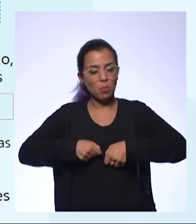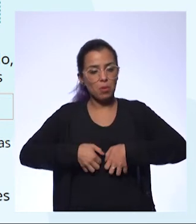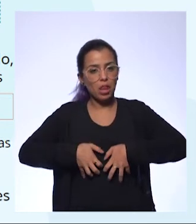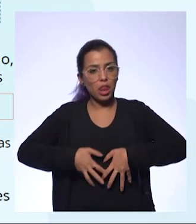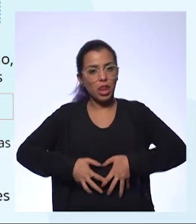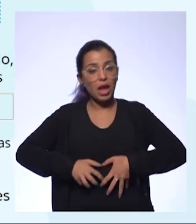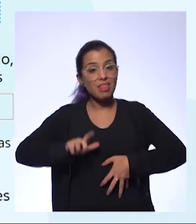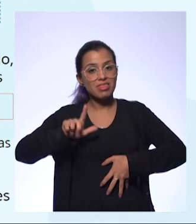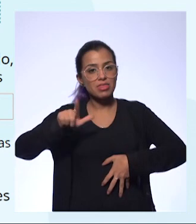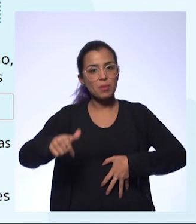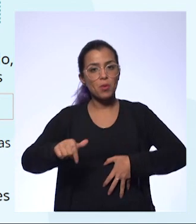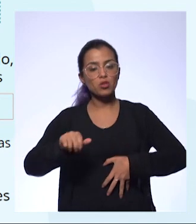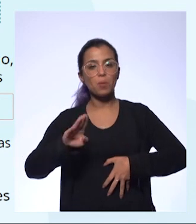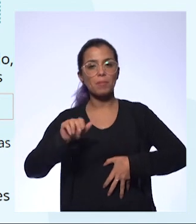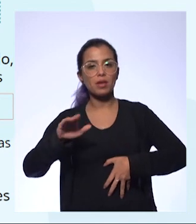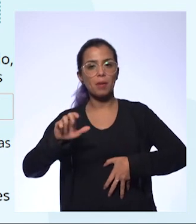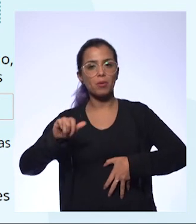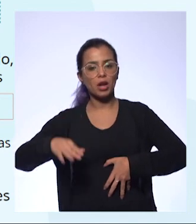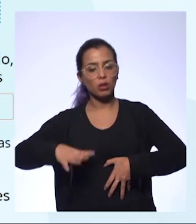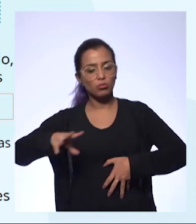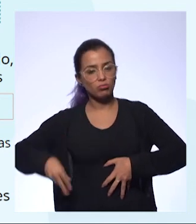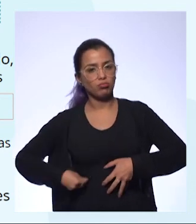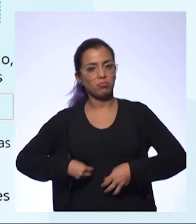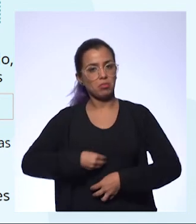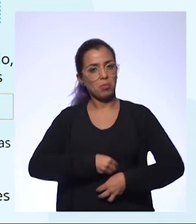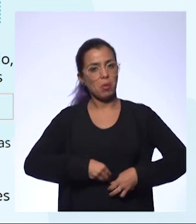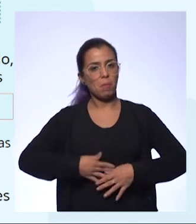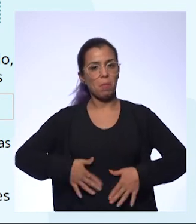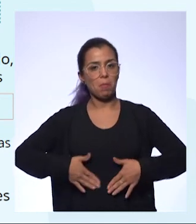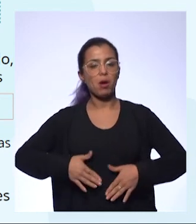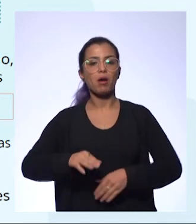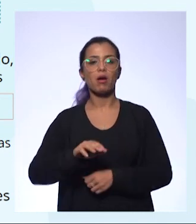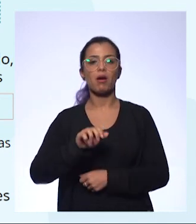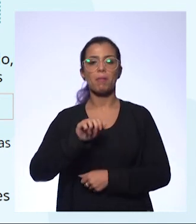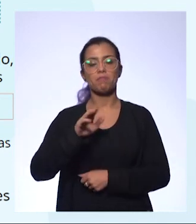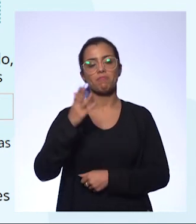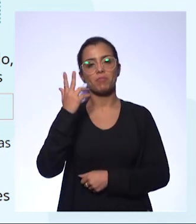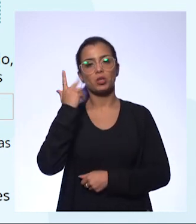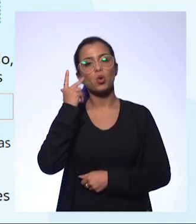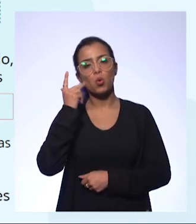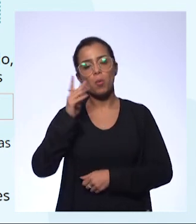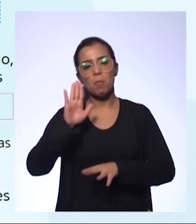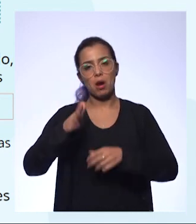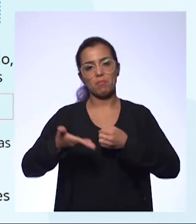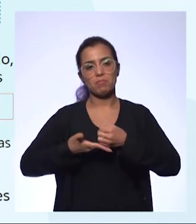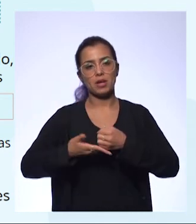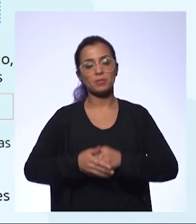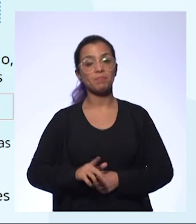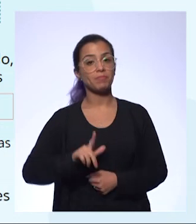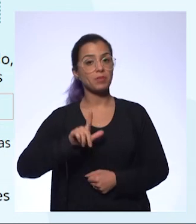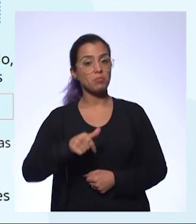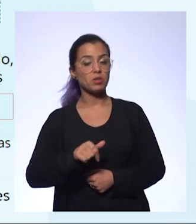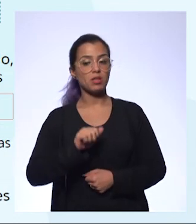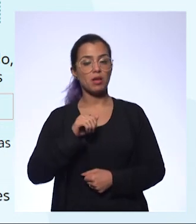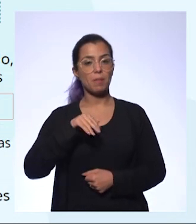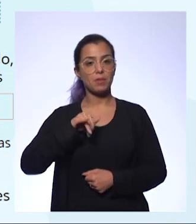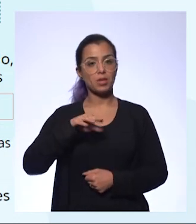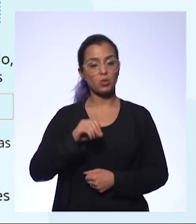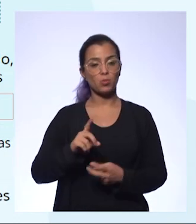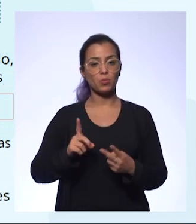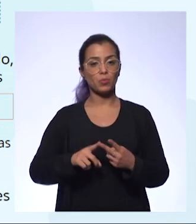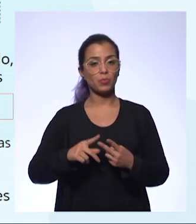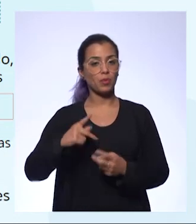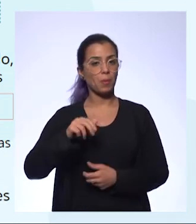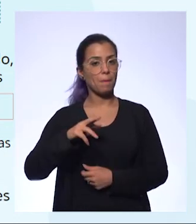aí vai acontecer o restante da digestão do amido, do restante das proteínas e também dos lipídios, gente.